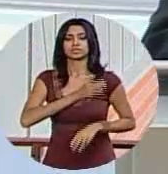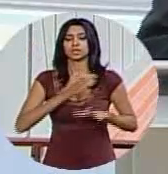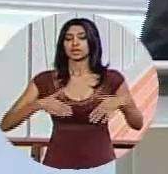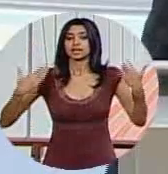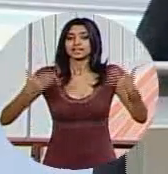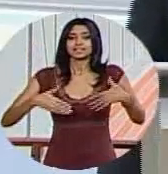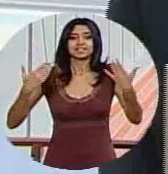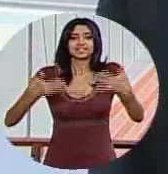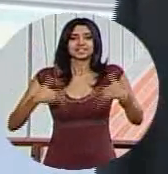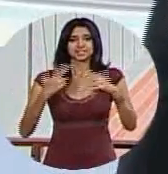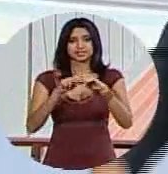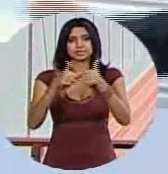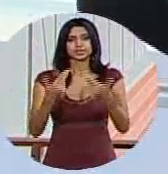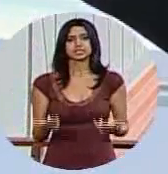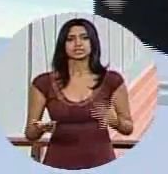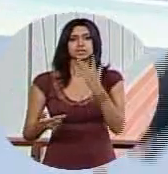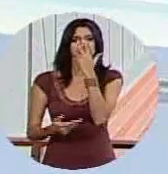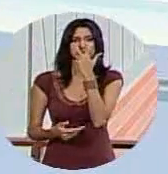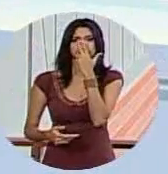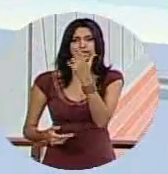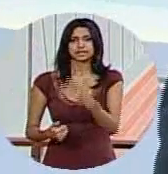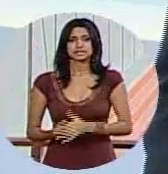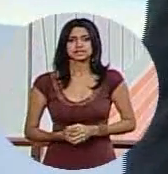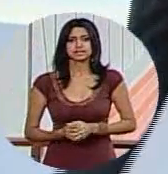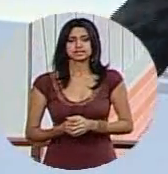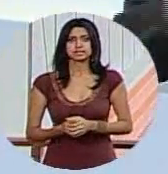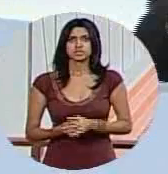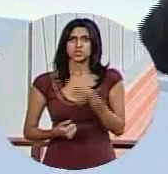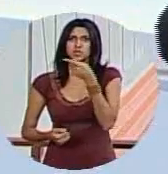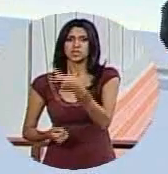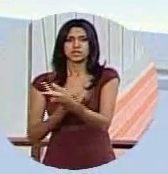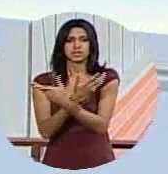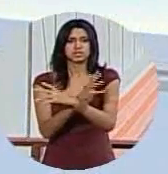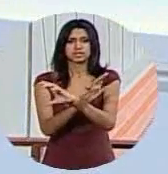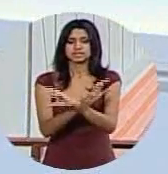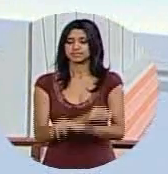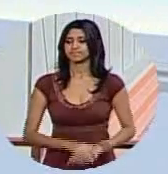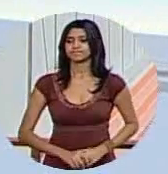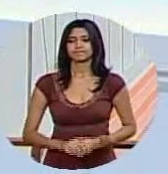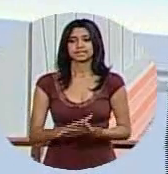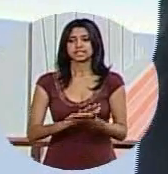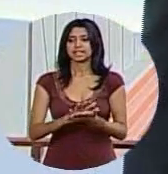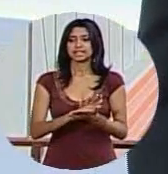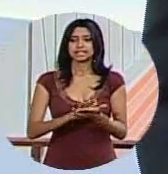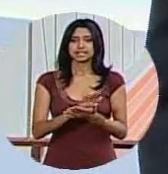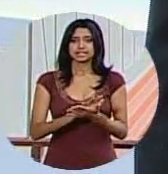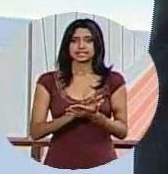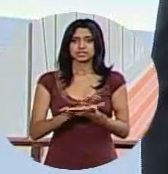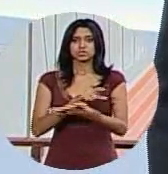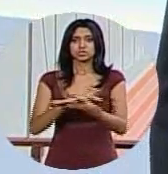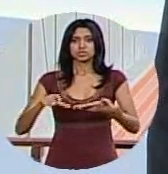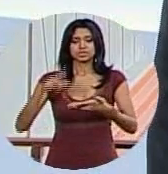coração, que parece que foi só uma expressão vazia de Davi. Nada disso. Aqui tem uma grande